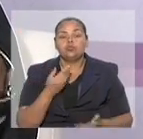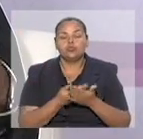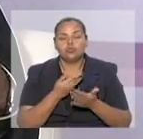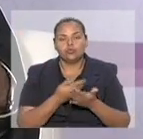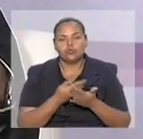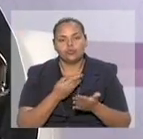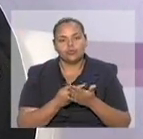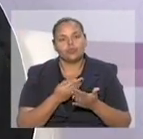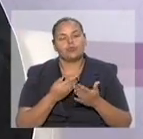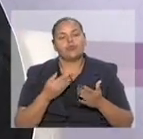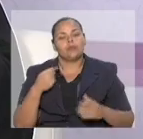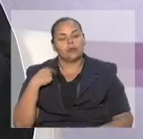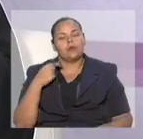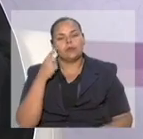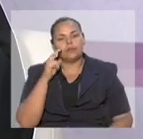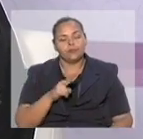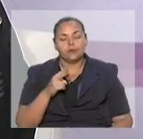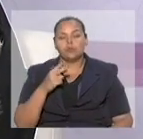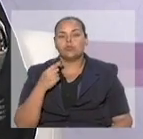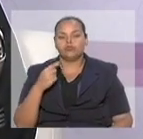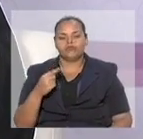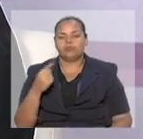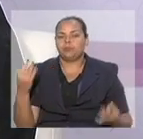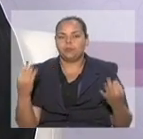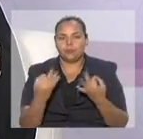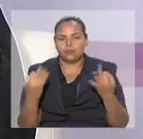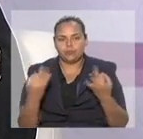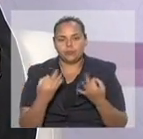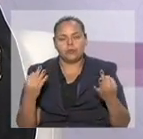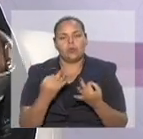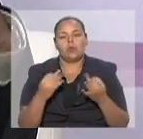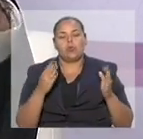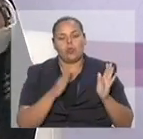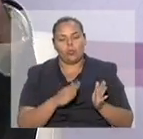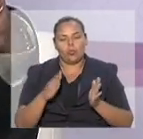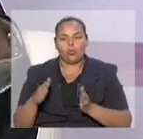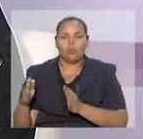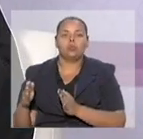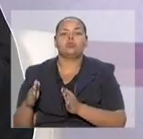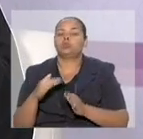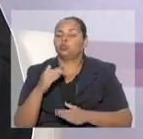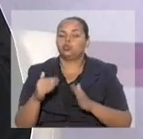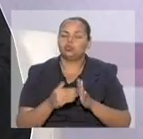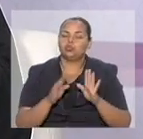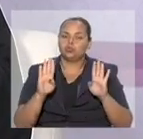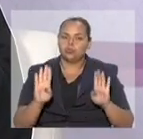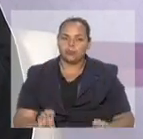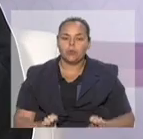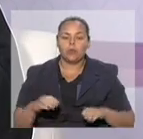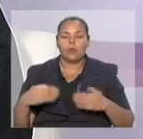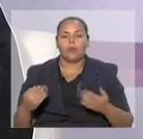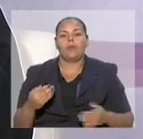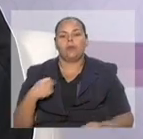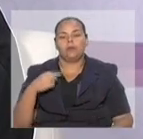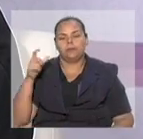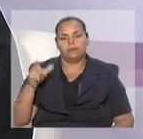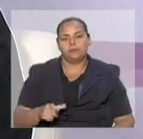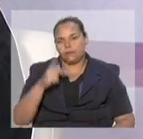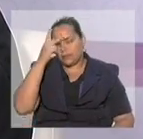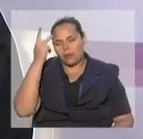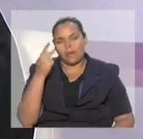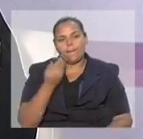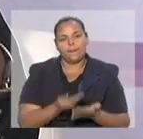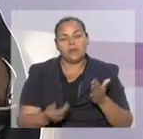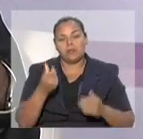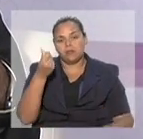melhores do mundo, estudou, e o que eles viram é que num sistema perfeitamente organizado, que eles achavam que funcionava tudo bem, quando o paciente fazia